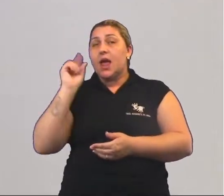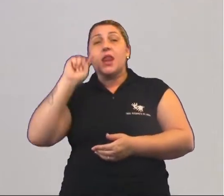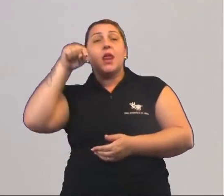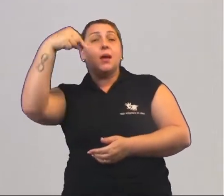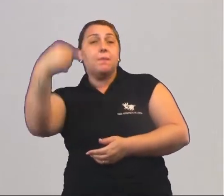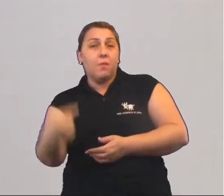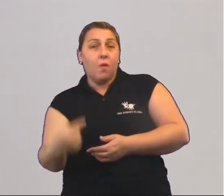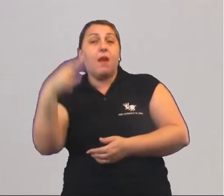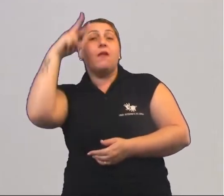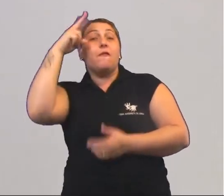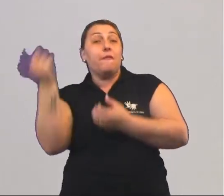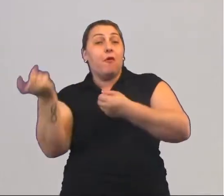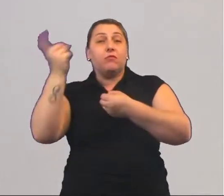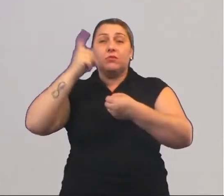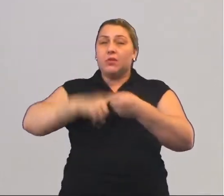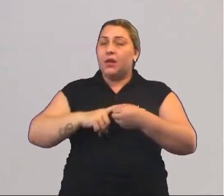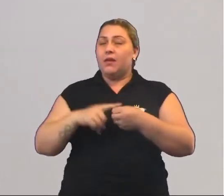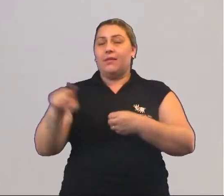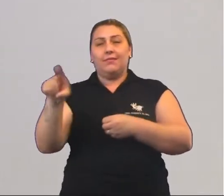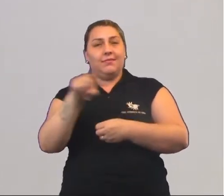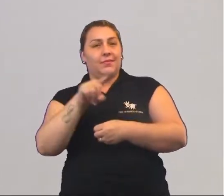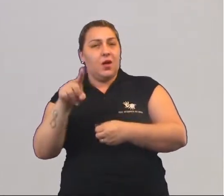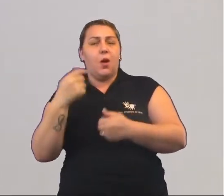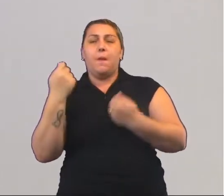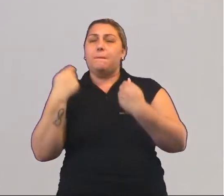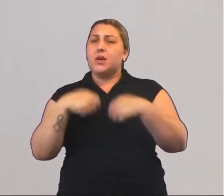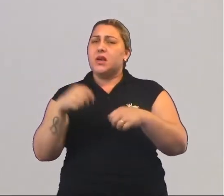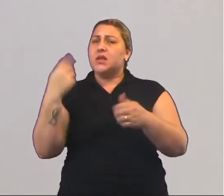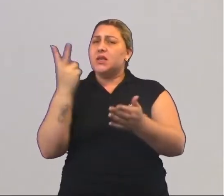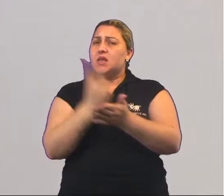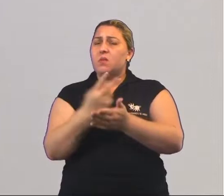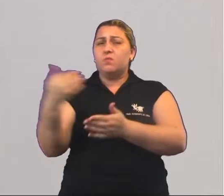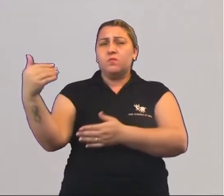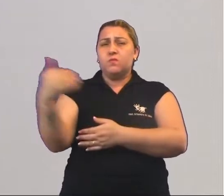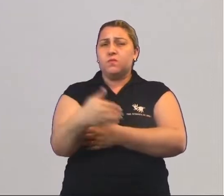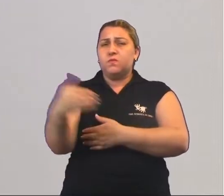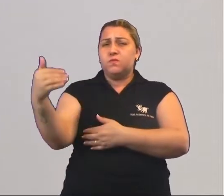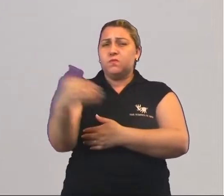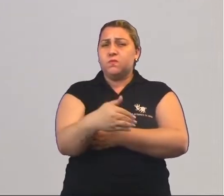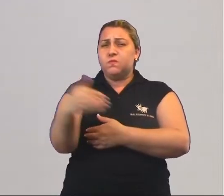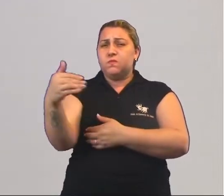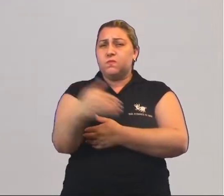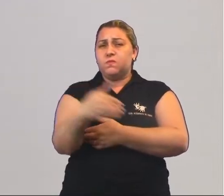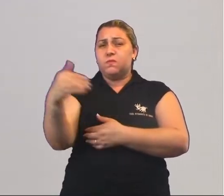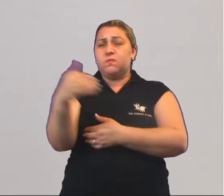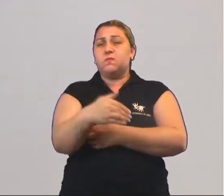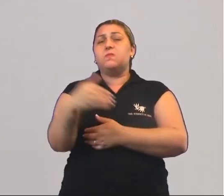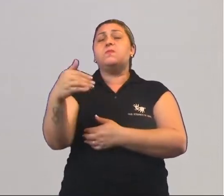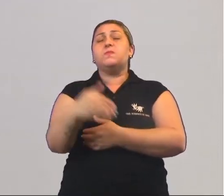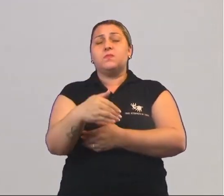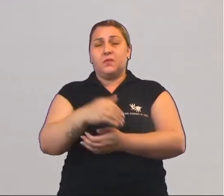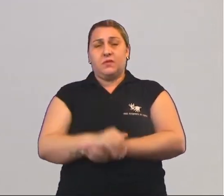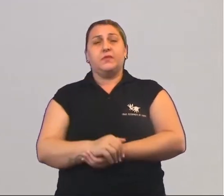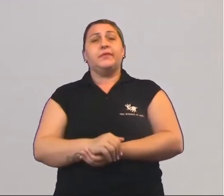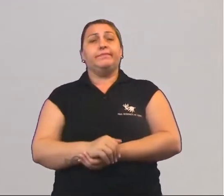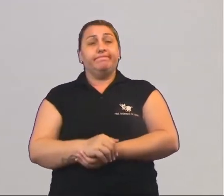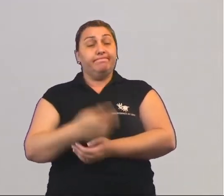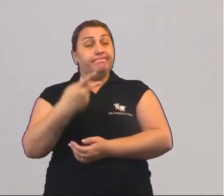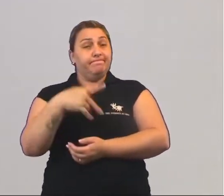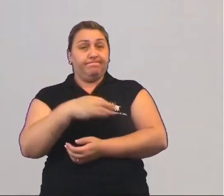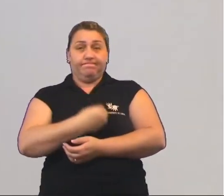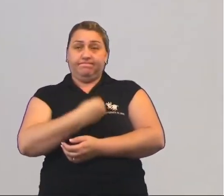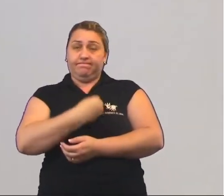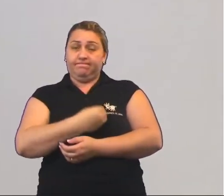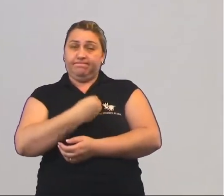esquecimento e relaxar e voltar a realizar novamente daqui 2, 3 dias. Não, eles precisam ser hábitos constantes,